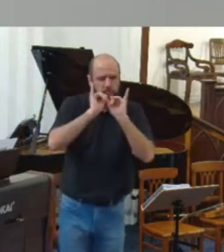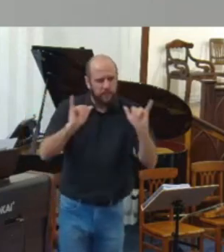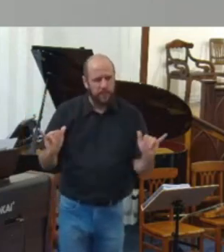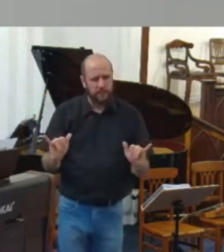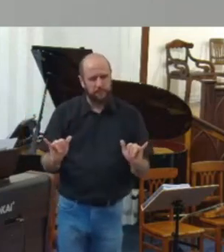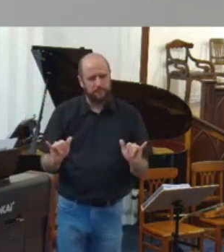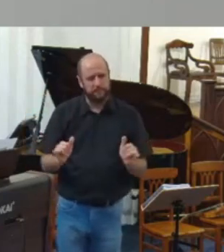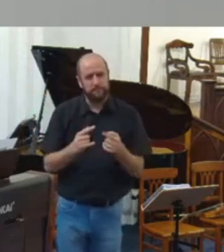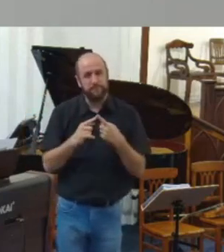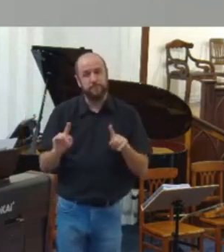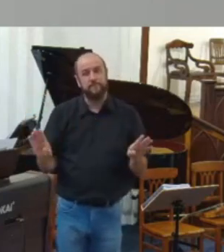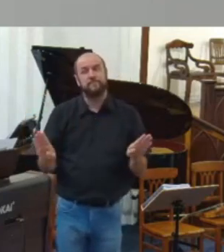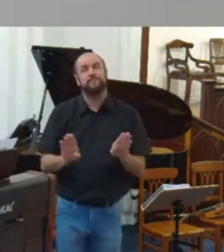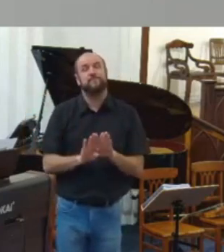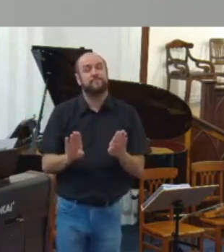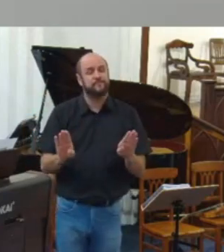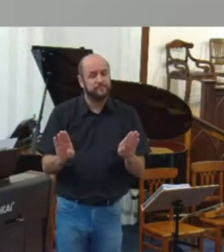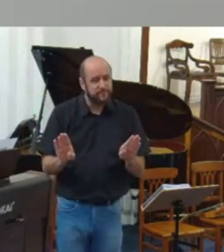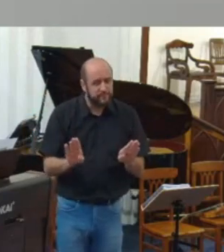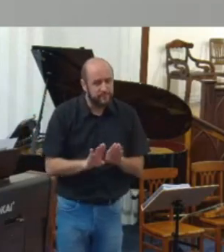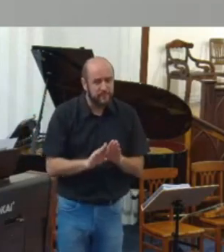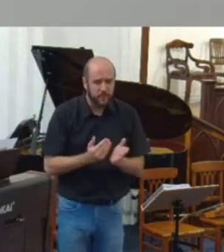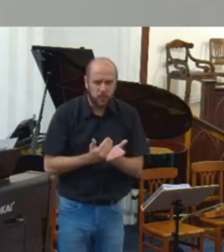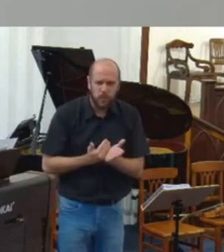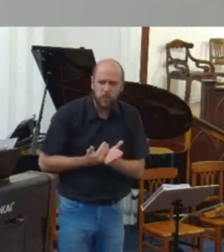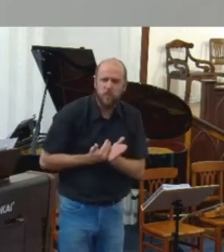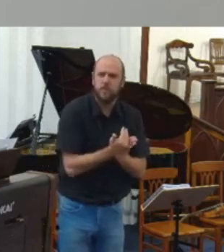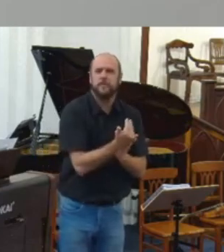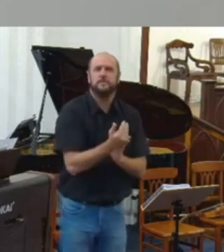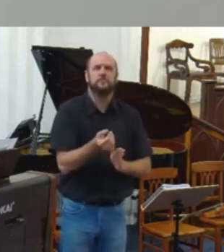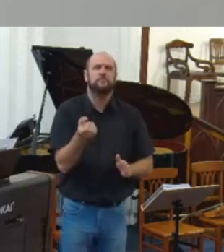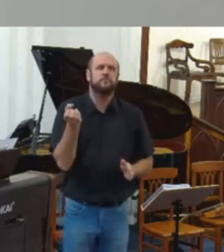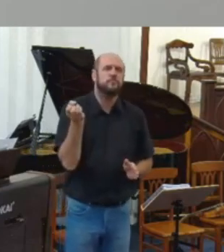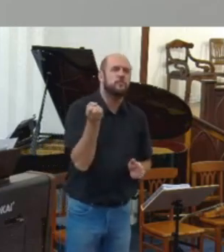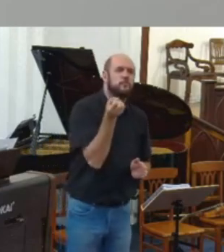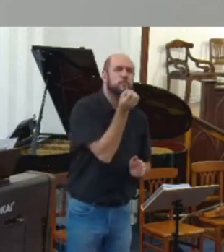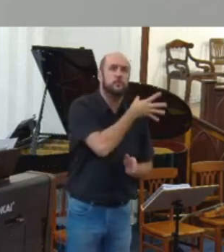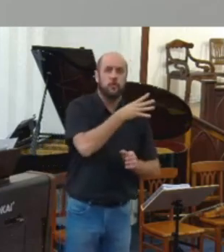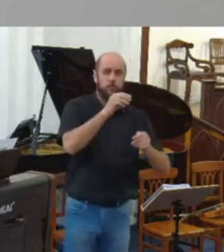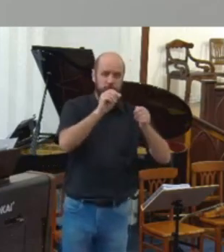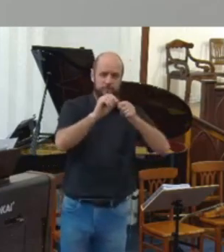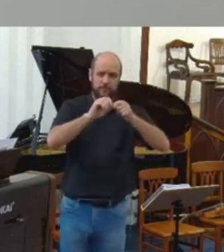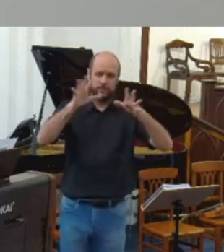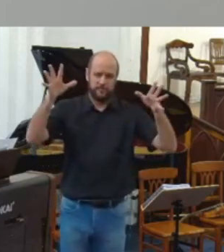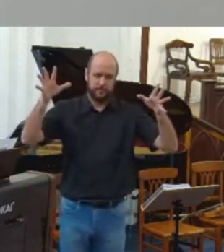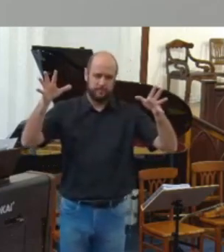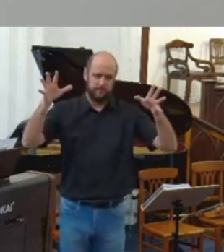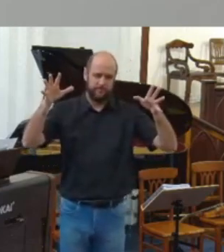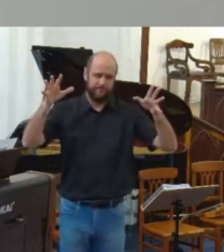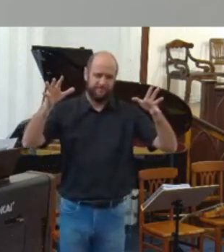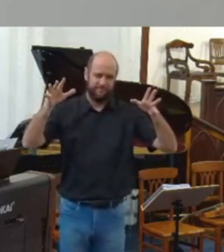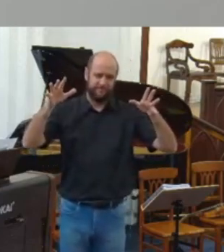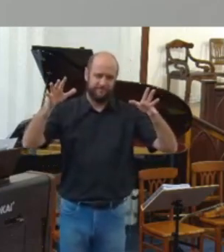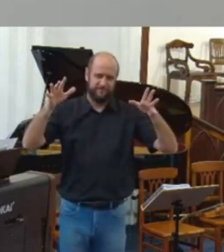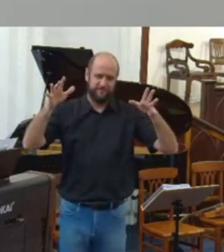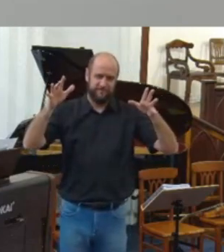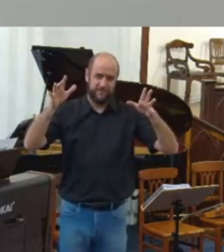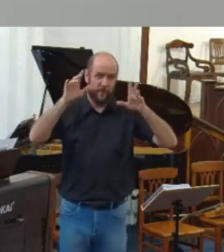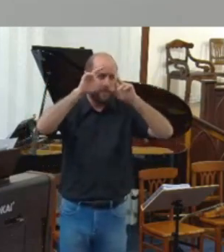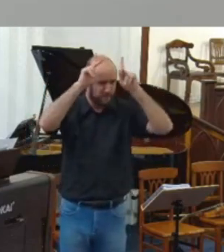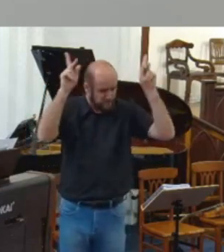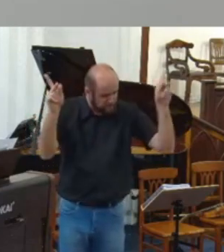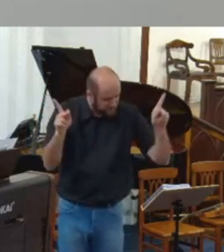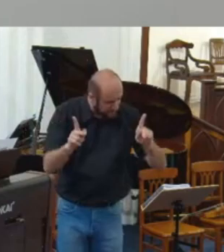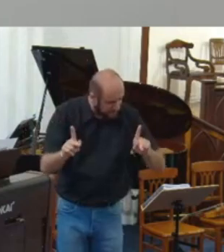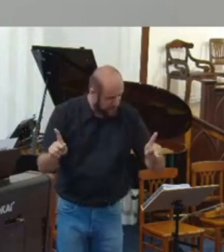disse, mas inaugura uma nova criação, onde a